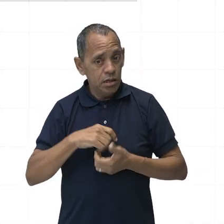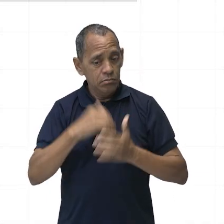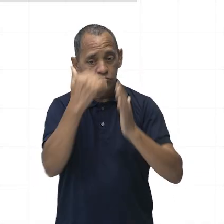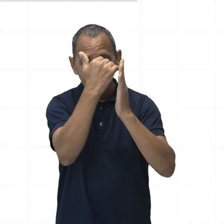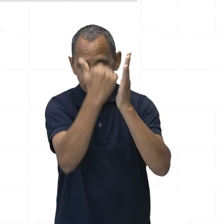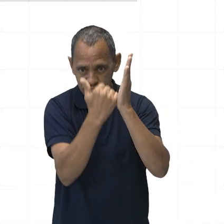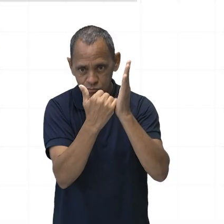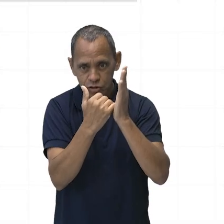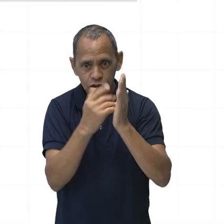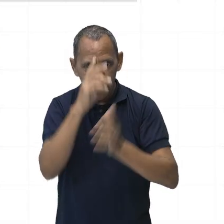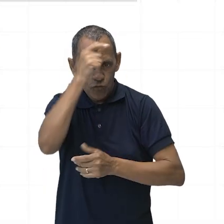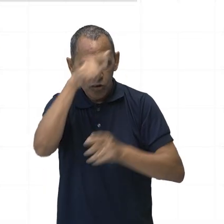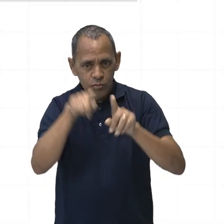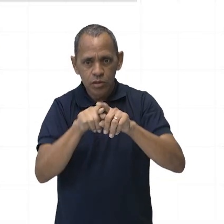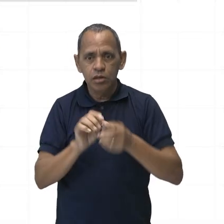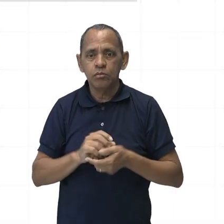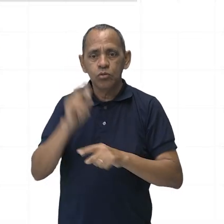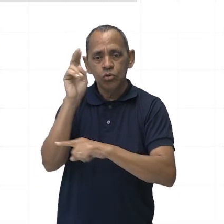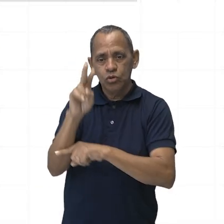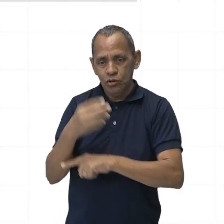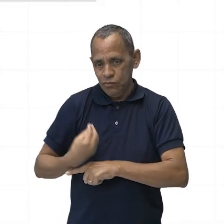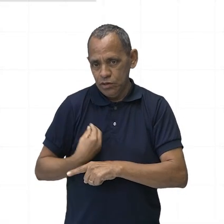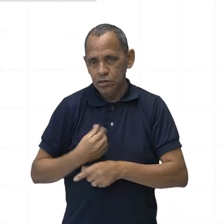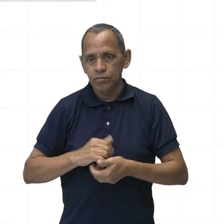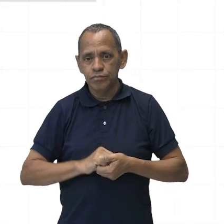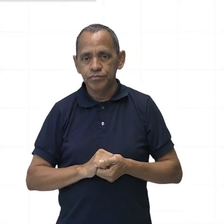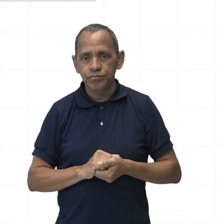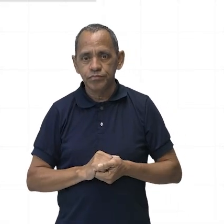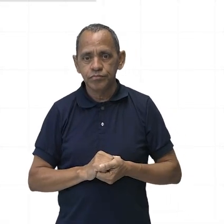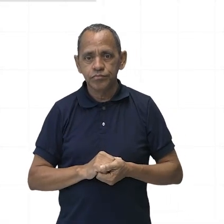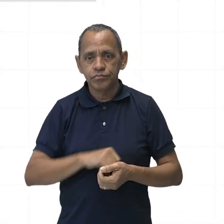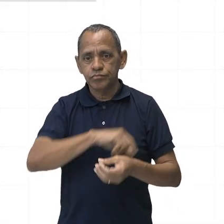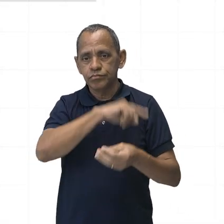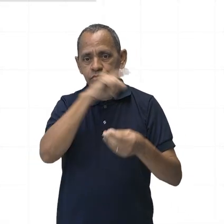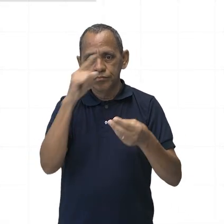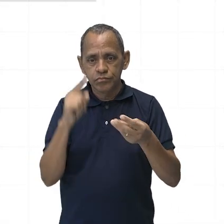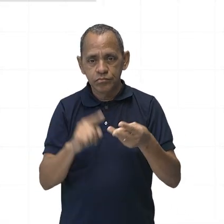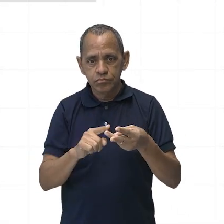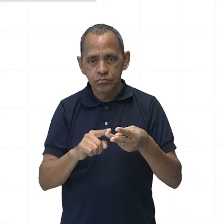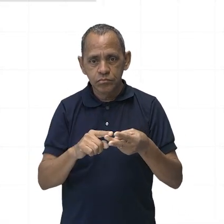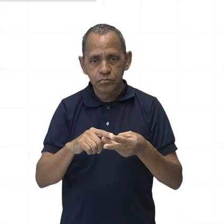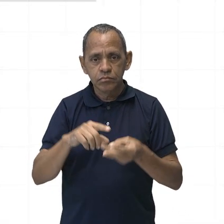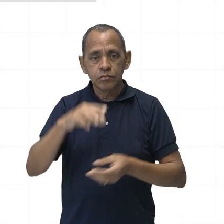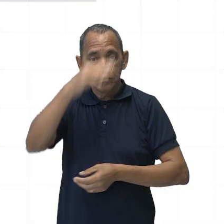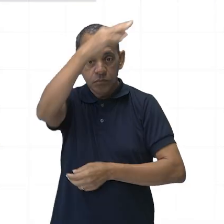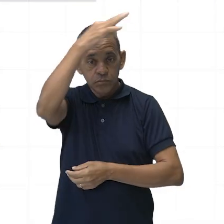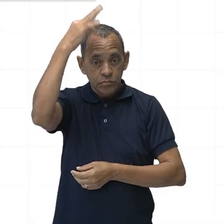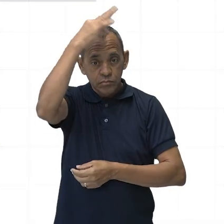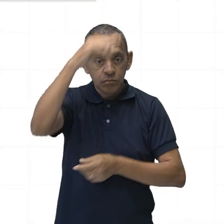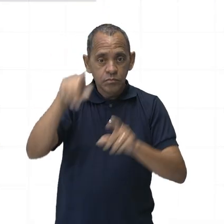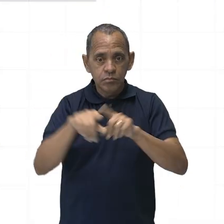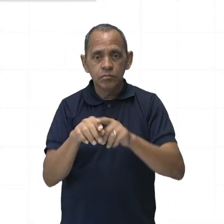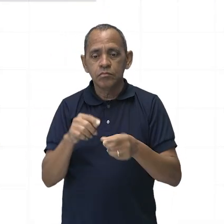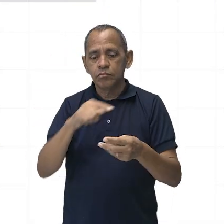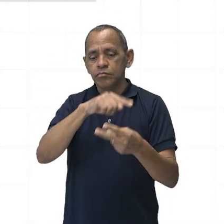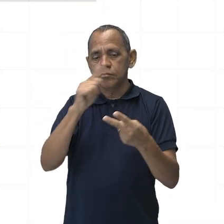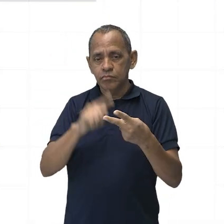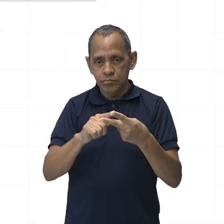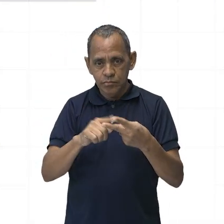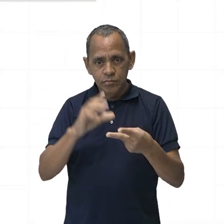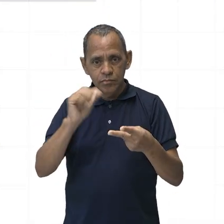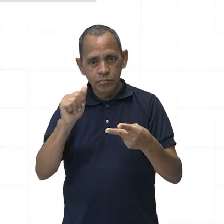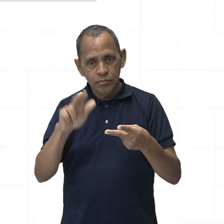para a preservação da vida. Vamos ver aí a próxima religião. Espiritismo, kardecismo ou a